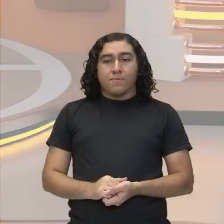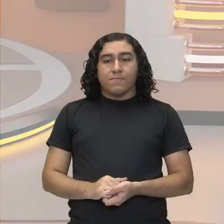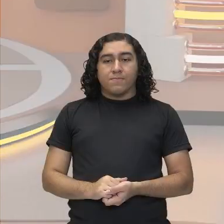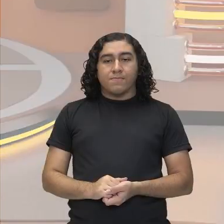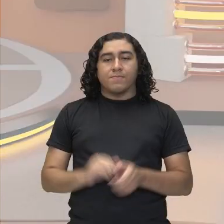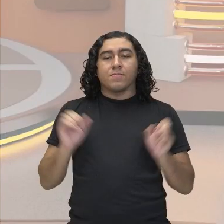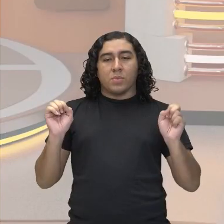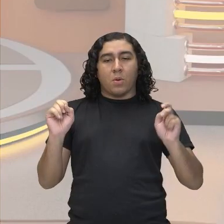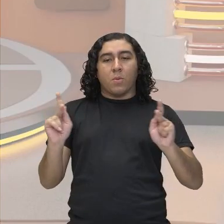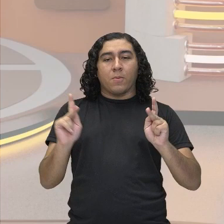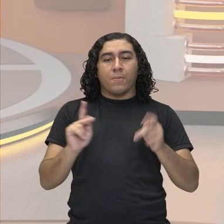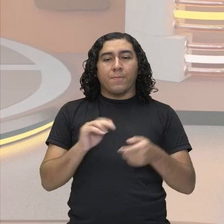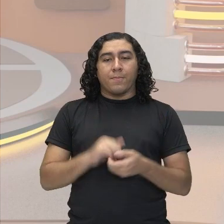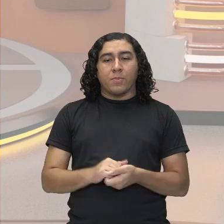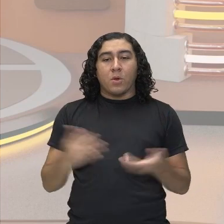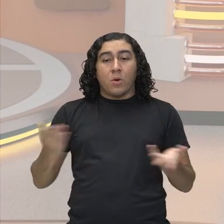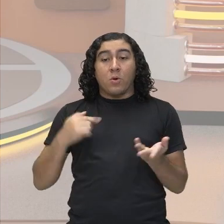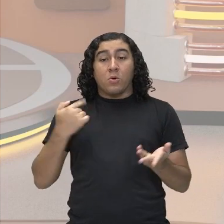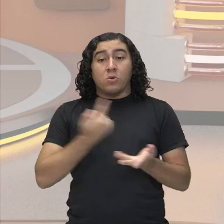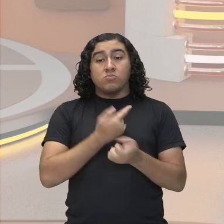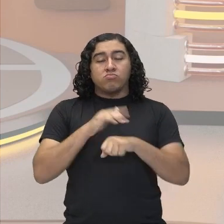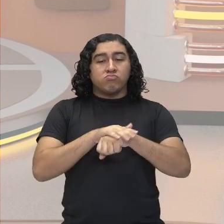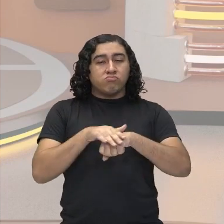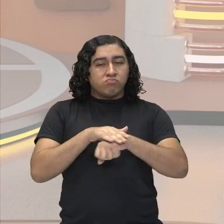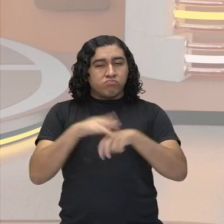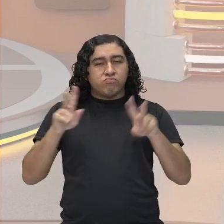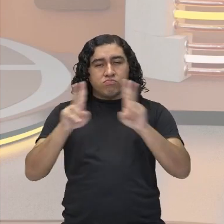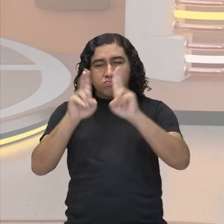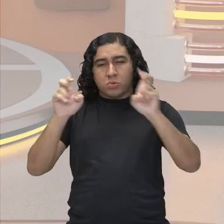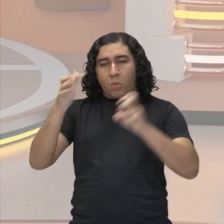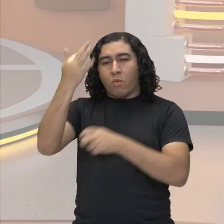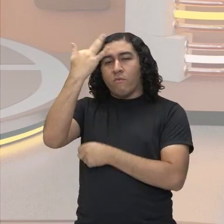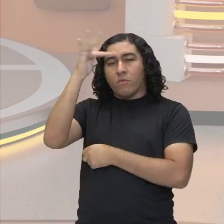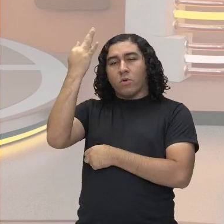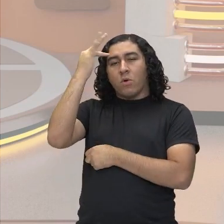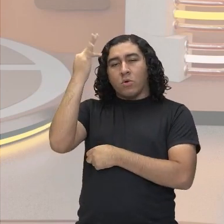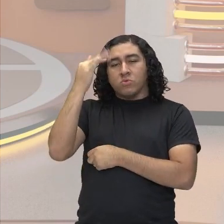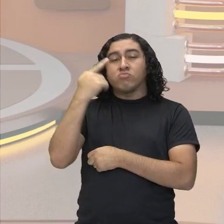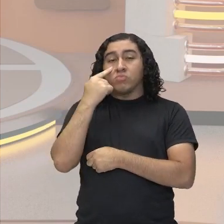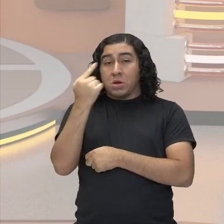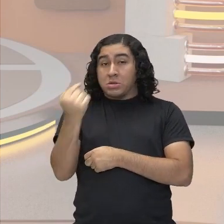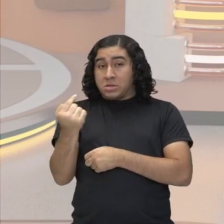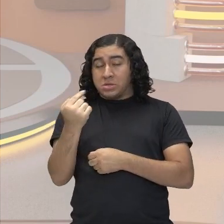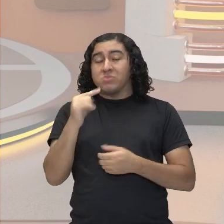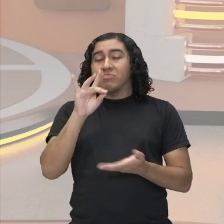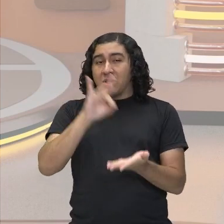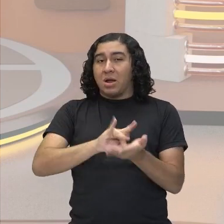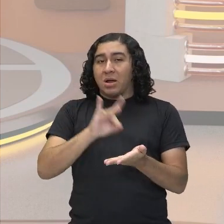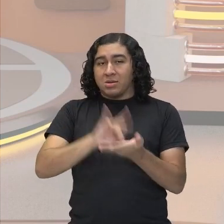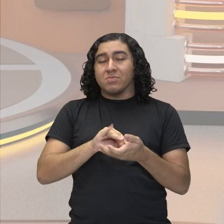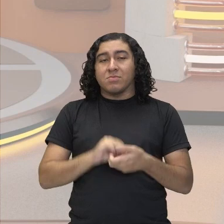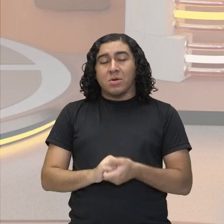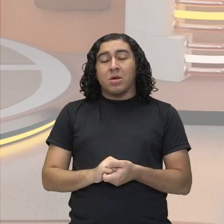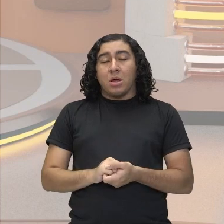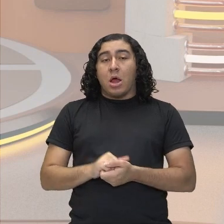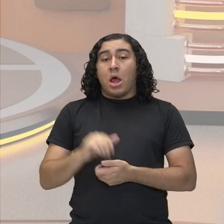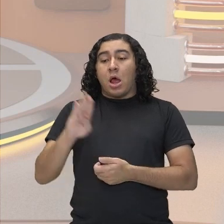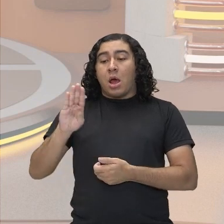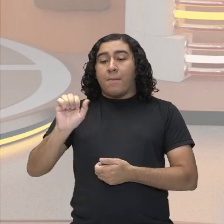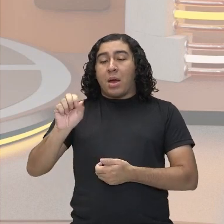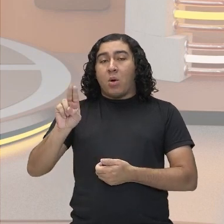Muito bem, pessoal, hoje nós vamos conversar sobre um filósofo muito interessante, Zygmunt Bauman, um polonês,